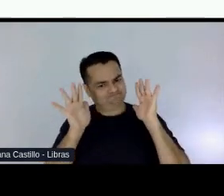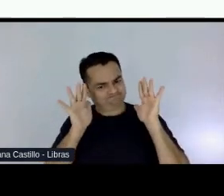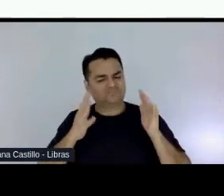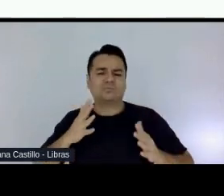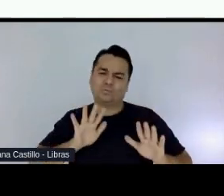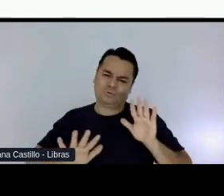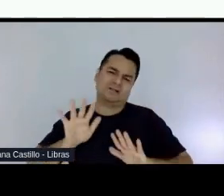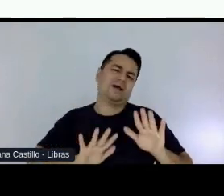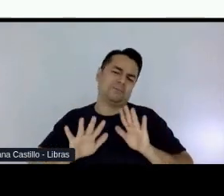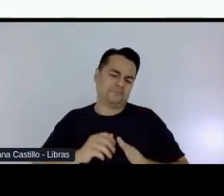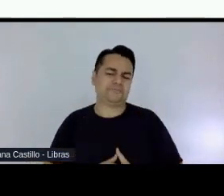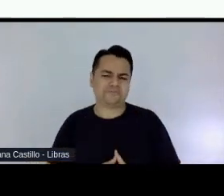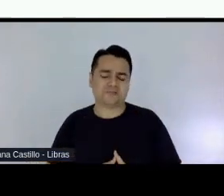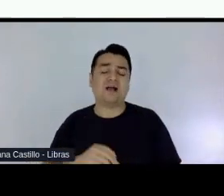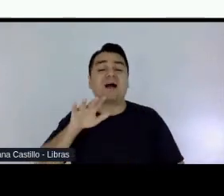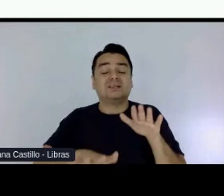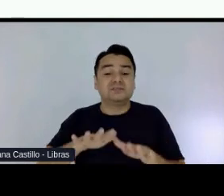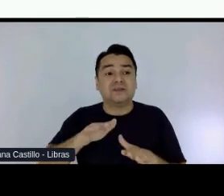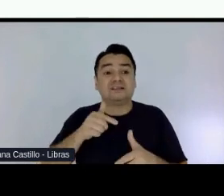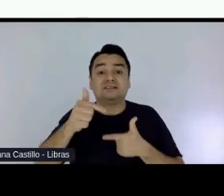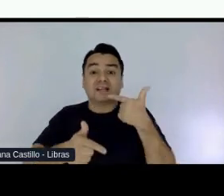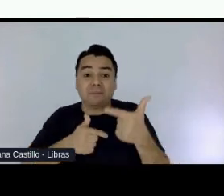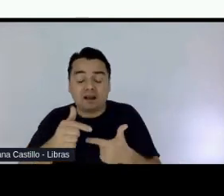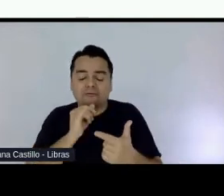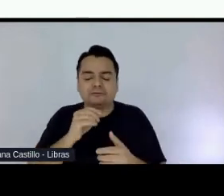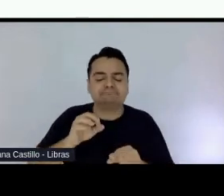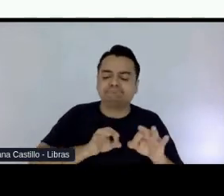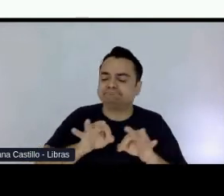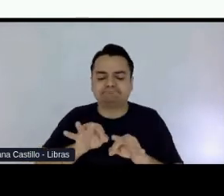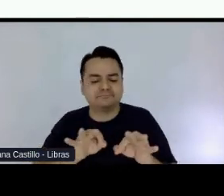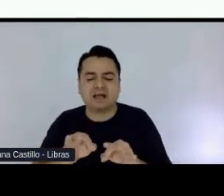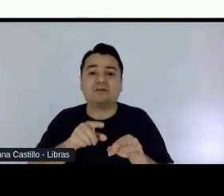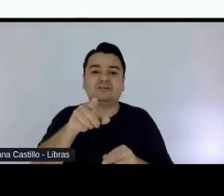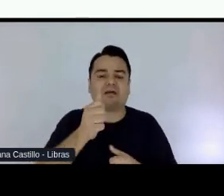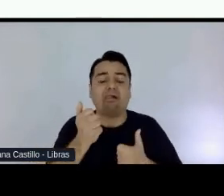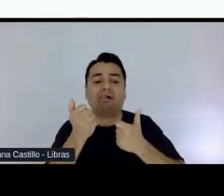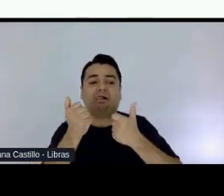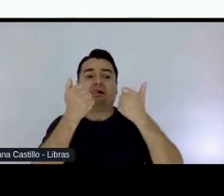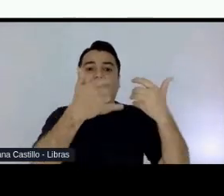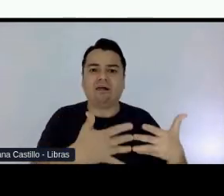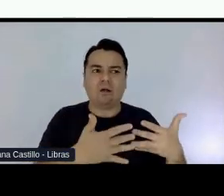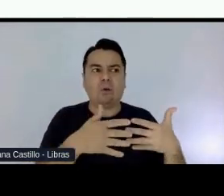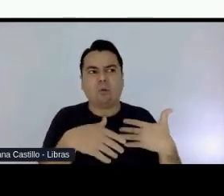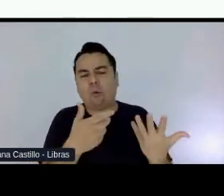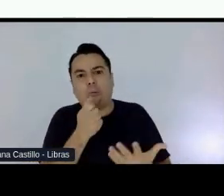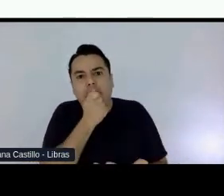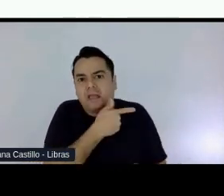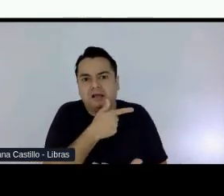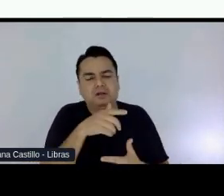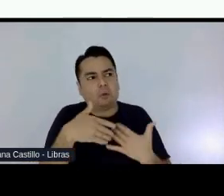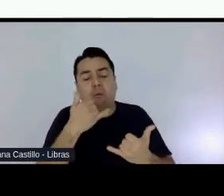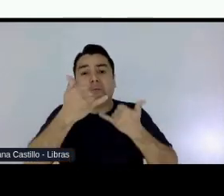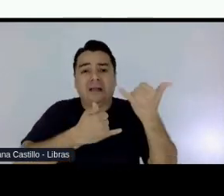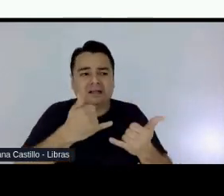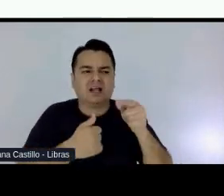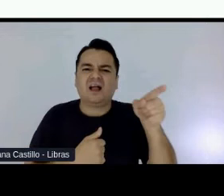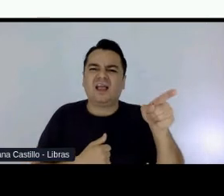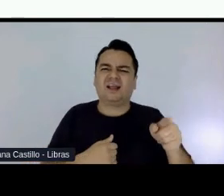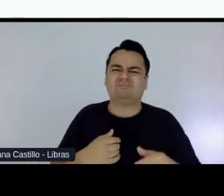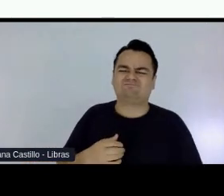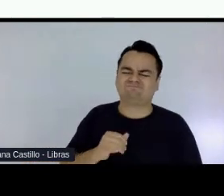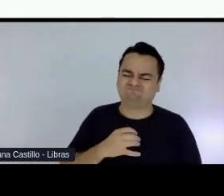vai trabalhar a dor que é de uma pessoa ali que passa por aquilo, né? Então, a gente tem que